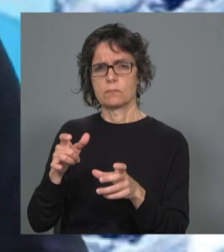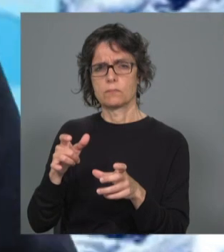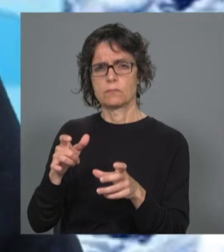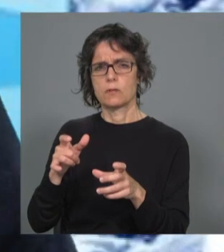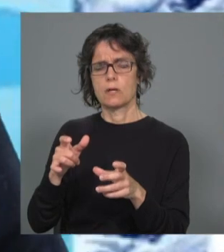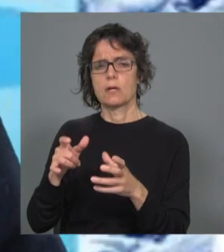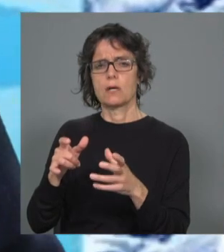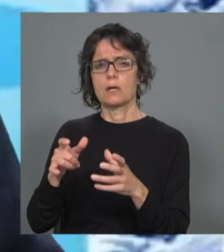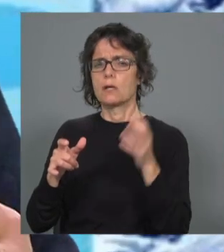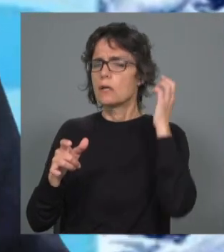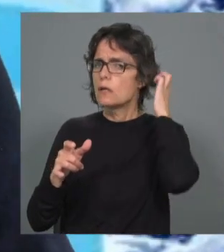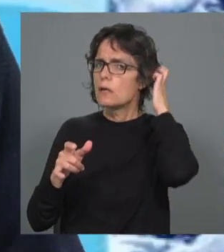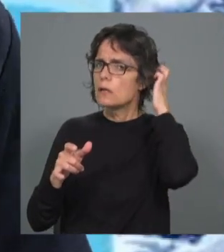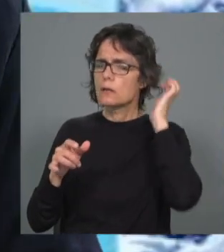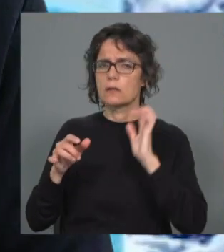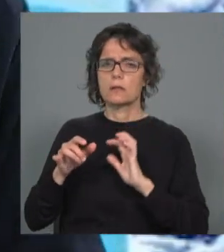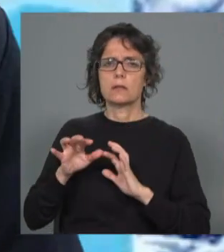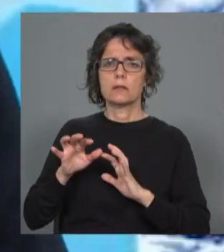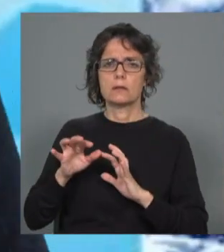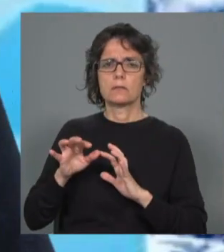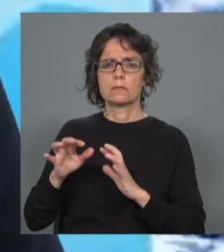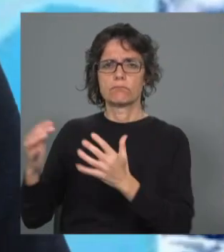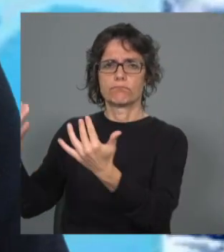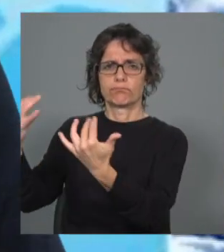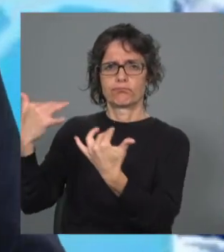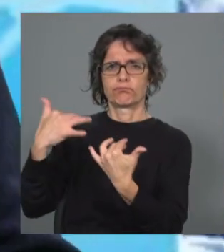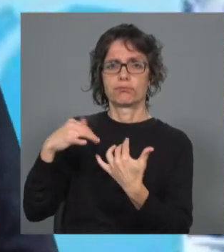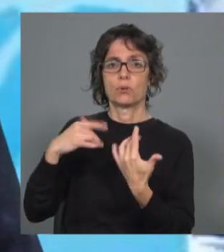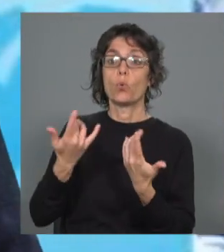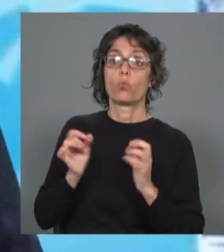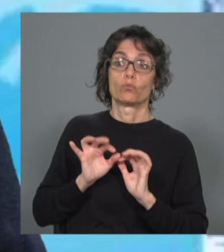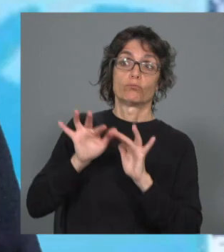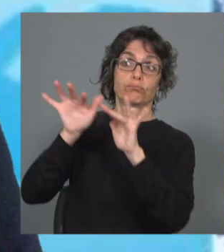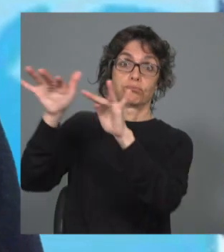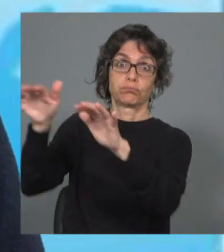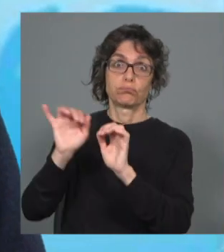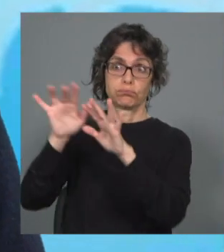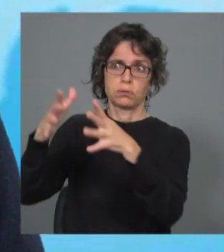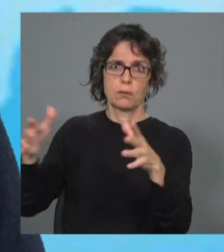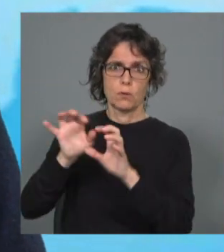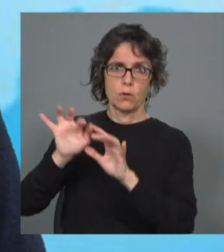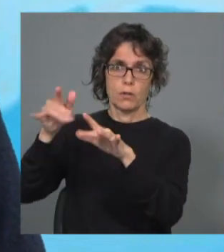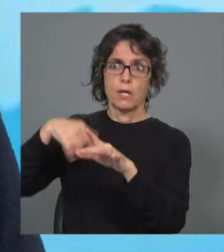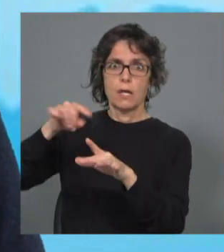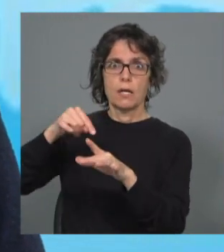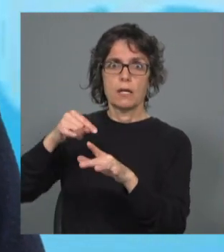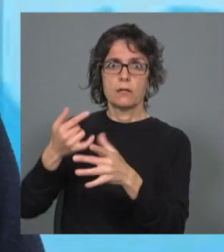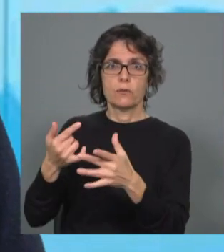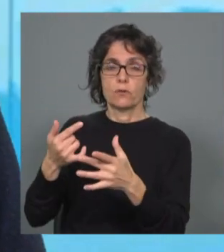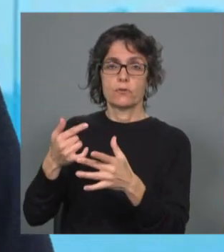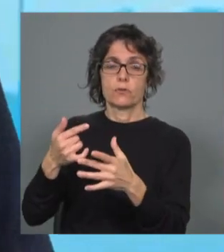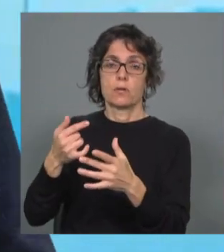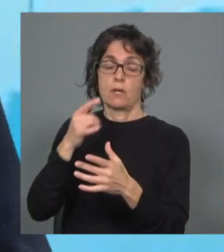recolheram ao seu país e, portanto, quer dizer que ficámos com menos gente para trabalhar cá no